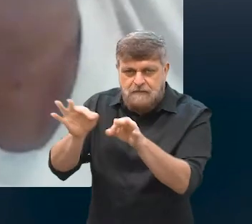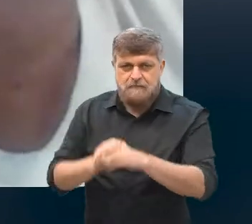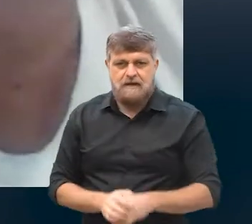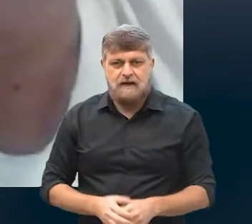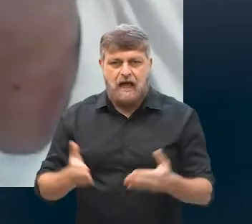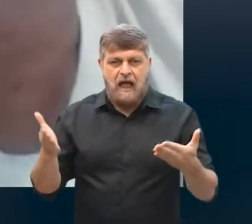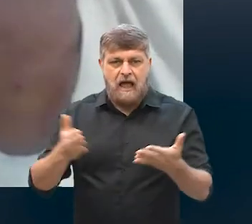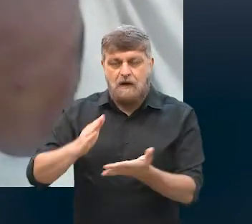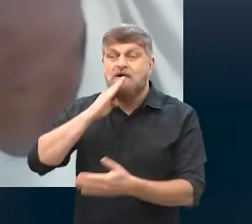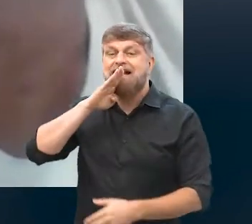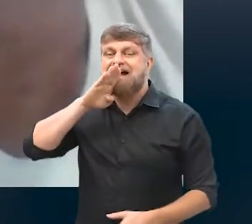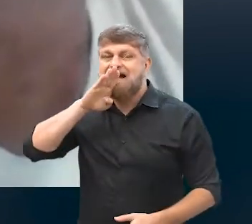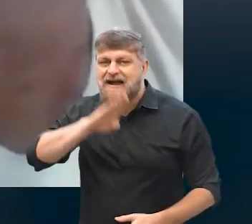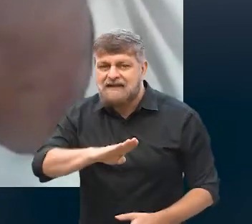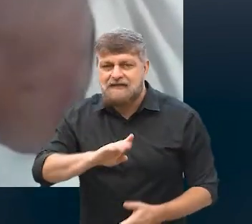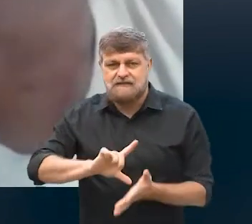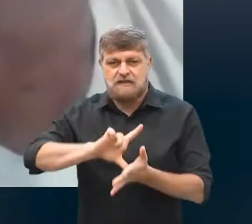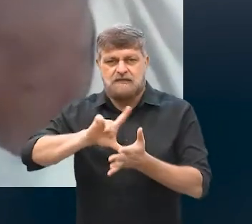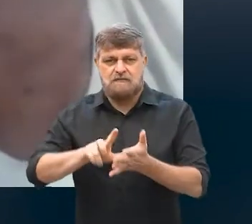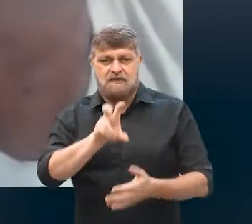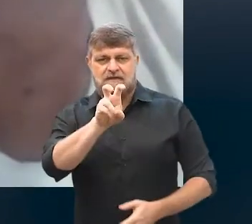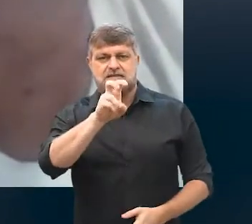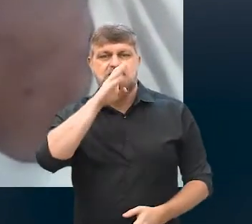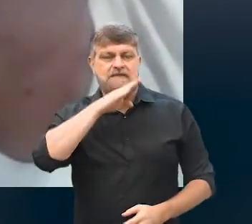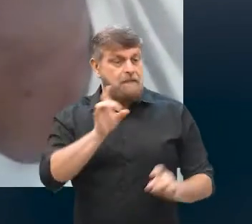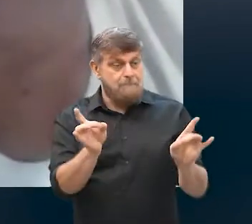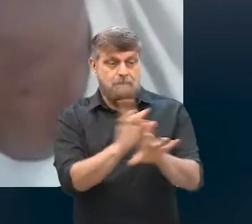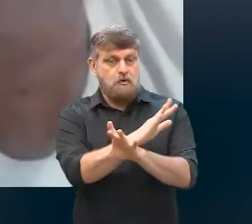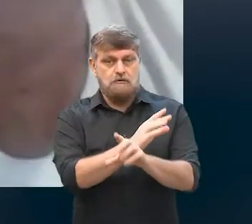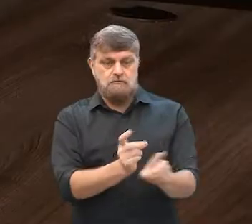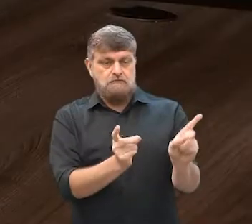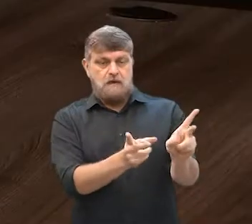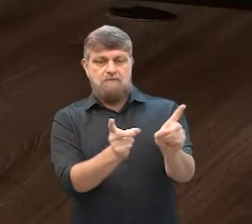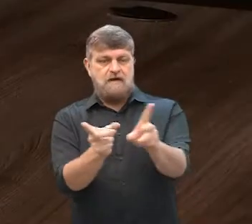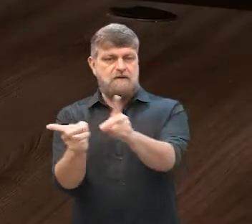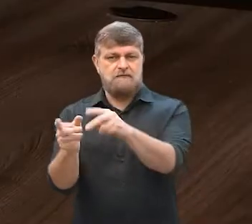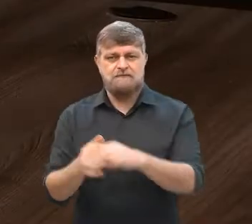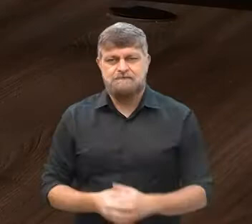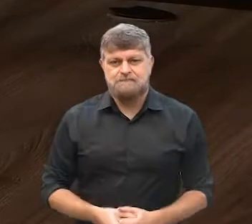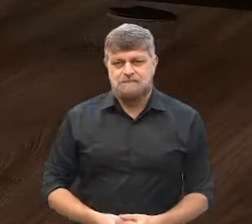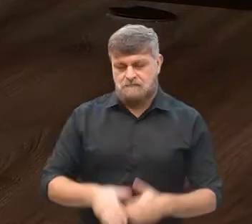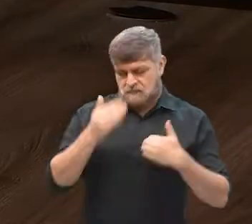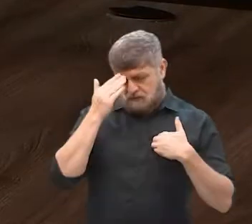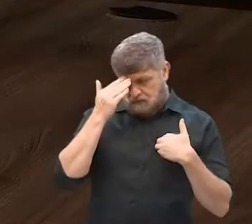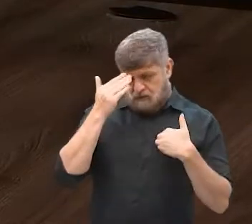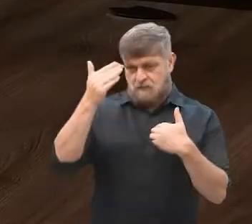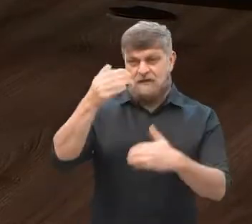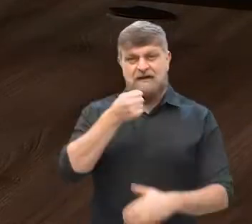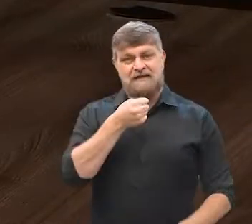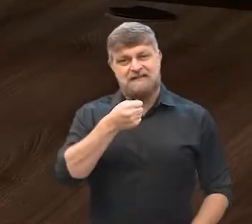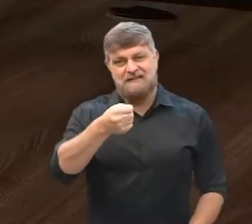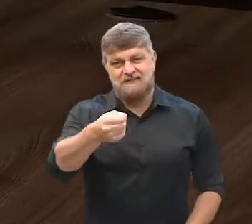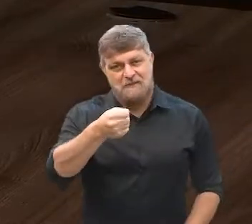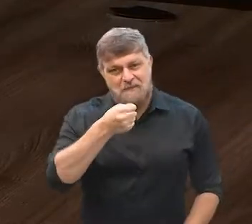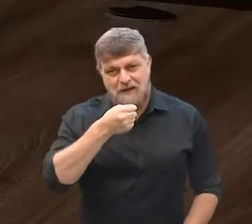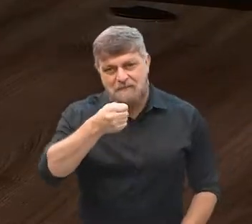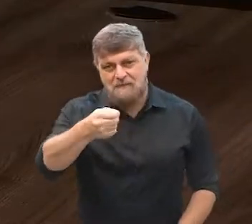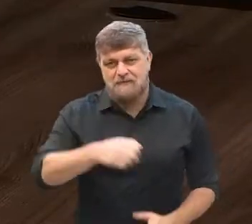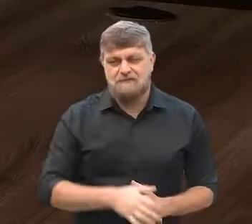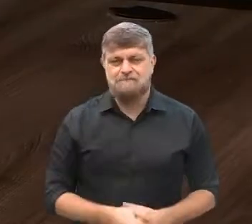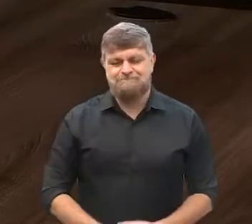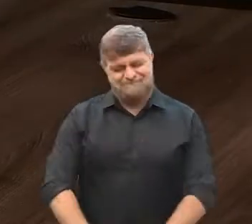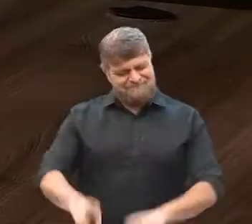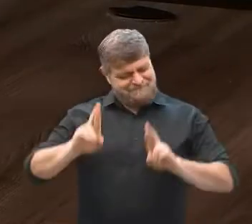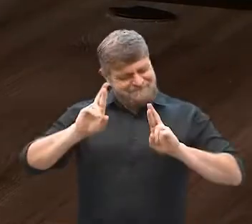agora, sempre no período da tarde. Entrega depois das 5. Tá certo, então. Eu agradeço a participação de vocês.